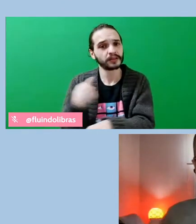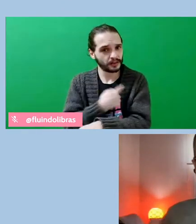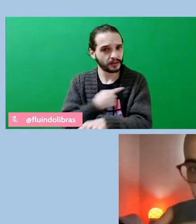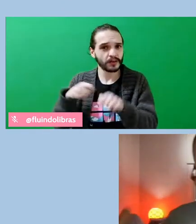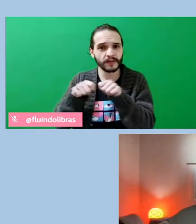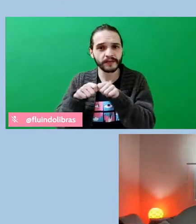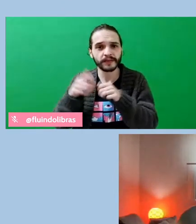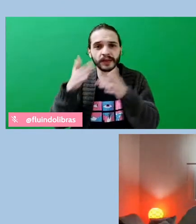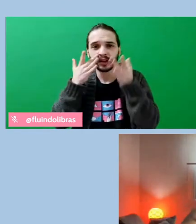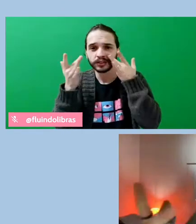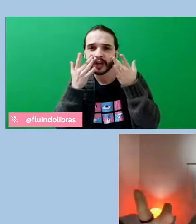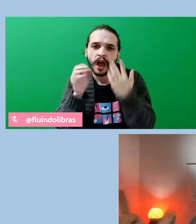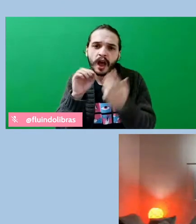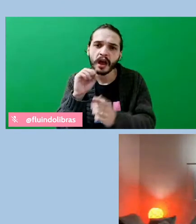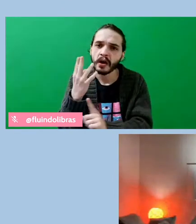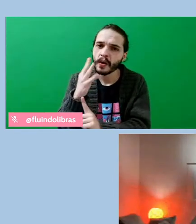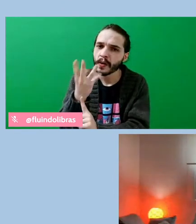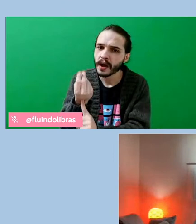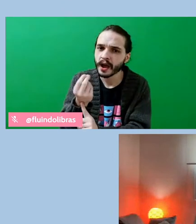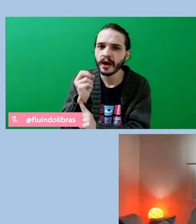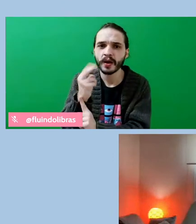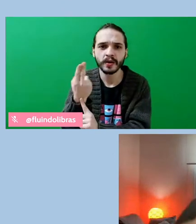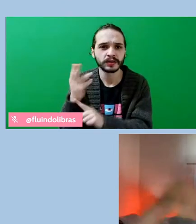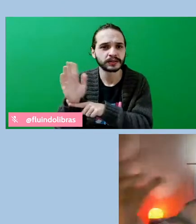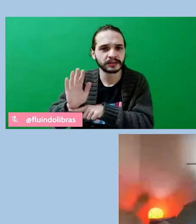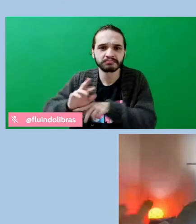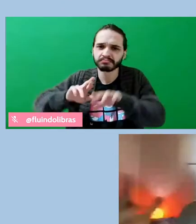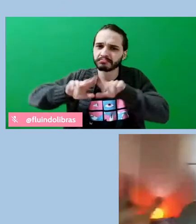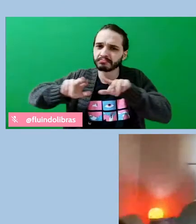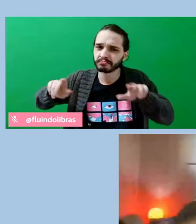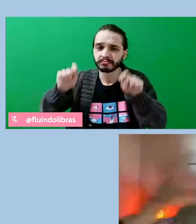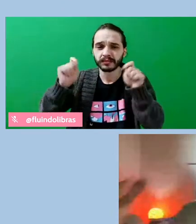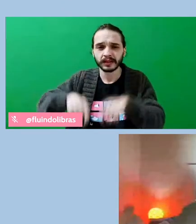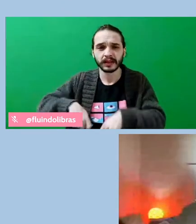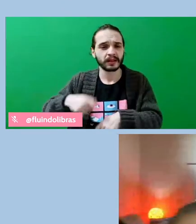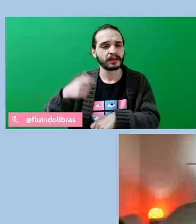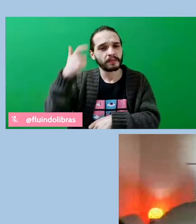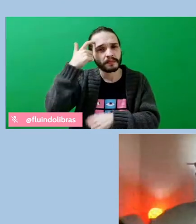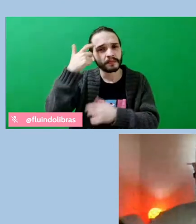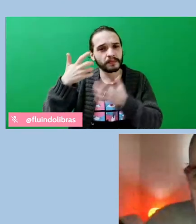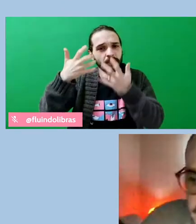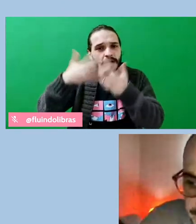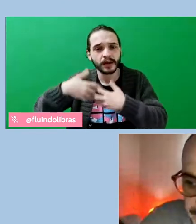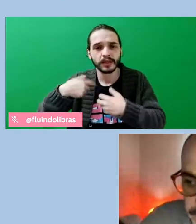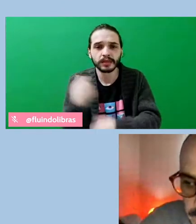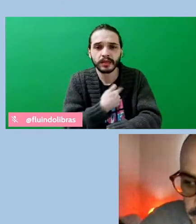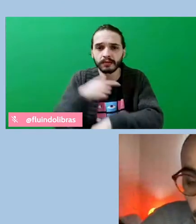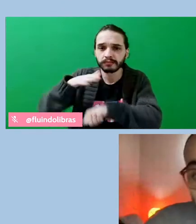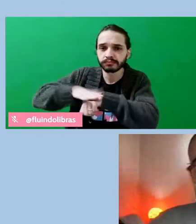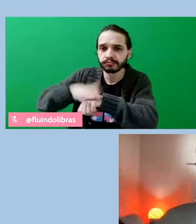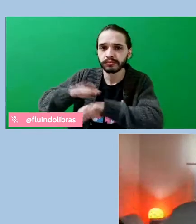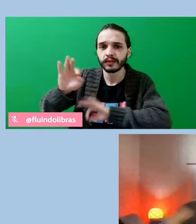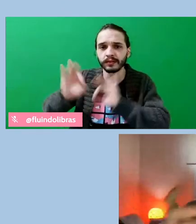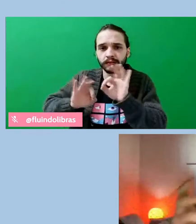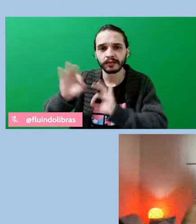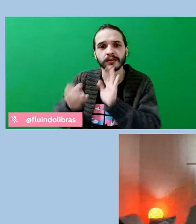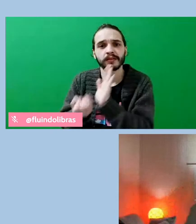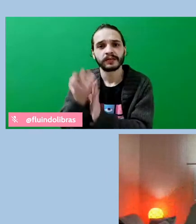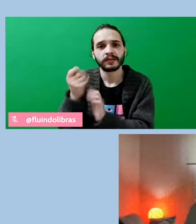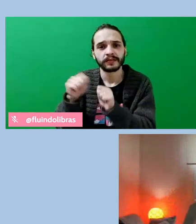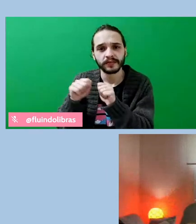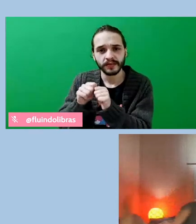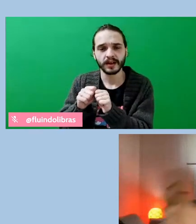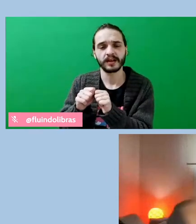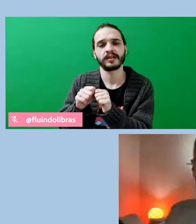ou de arte ou de cinema, como quiser, como a gente quiser, de pensamento, enfim, fazedores, né? Quando a gente começa a